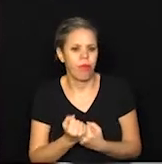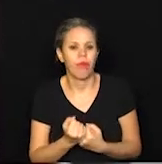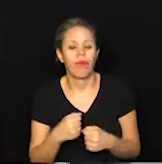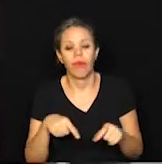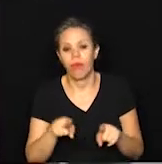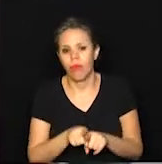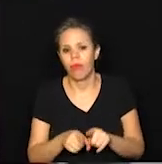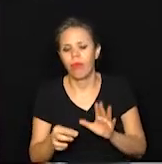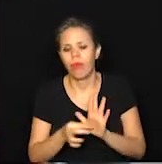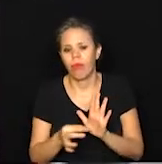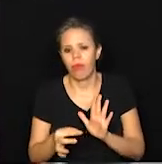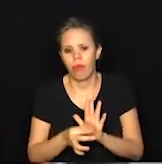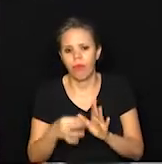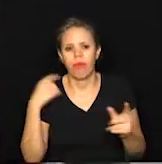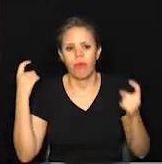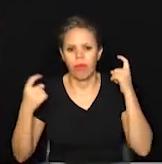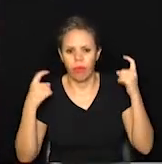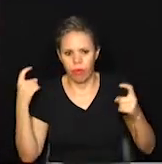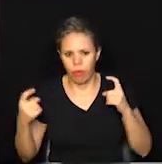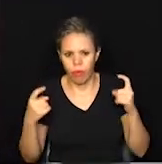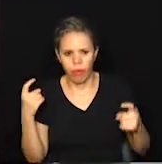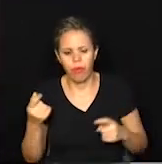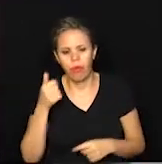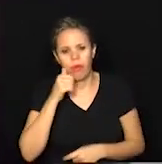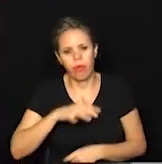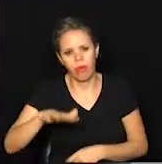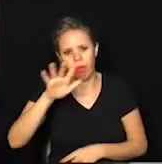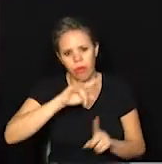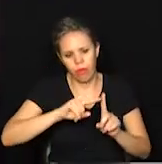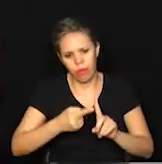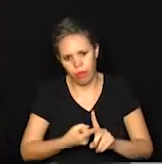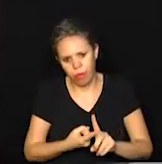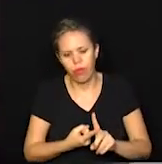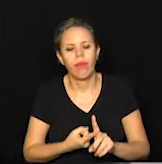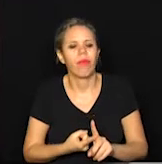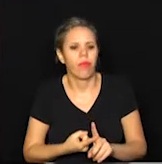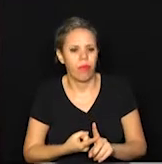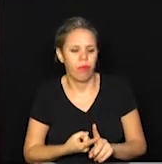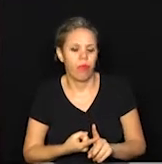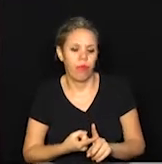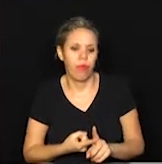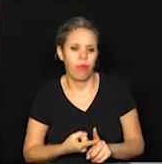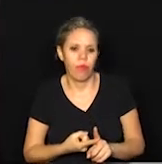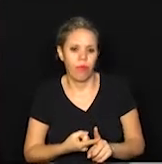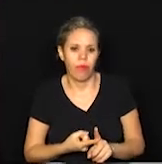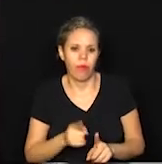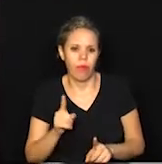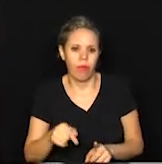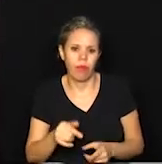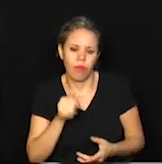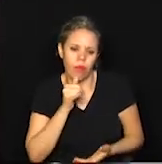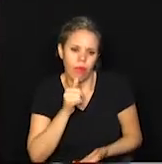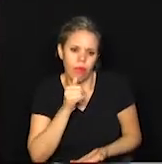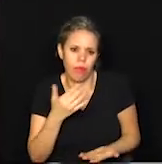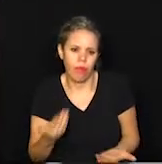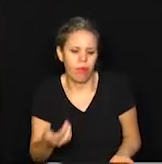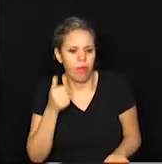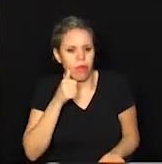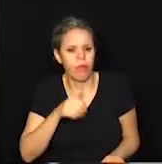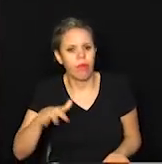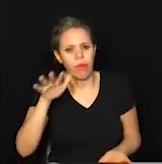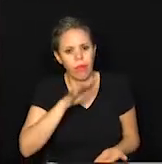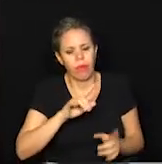temos manifestado a preocupação com as mulheres gestantes, né? Porque a princípio as